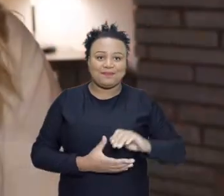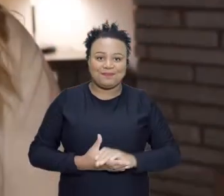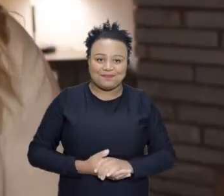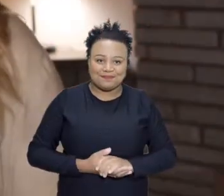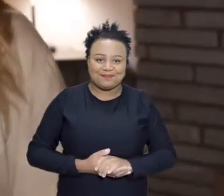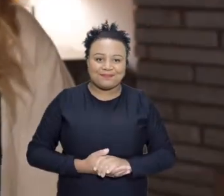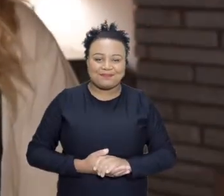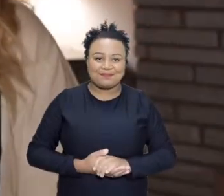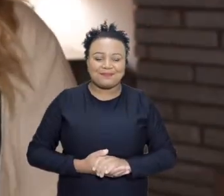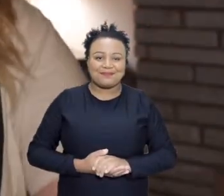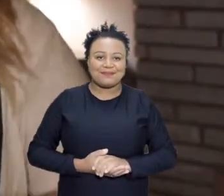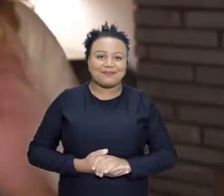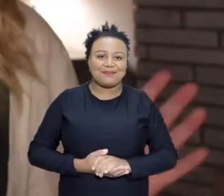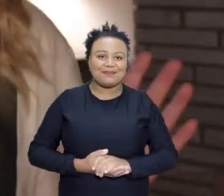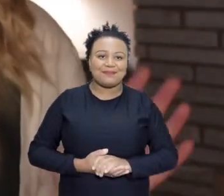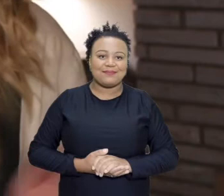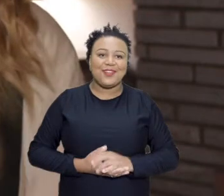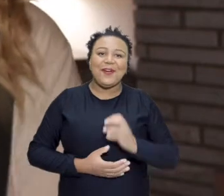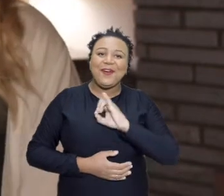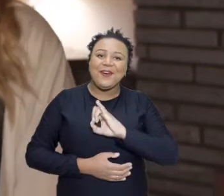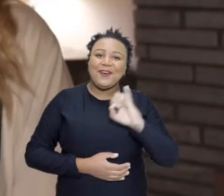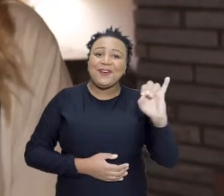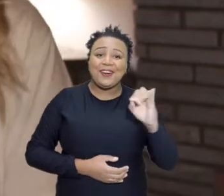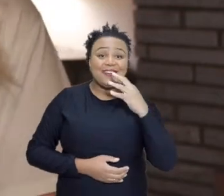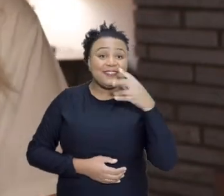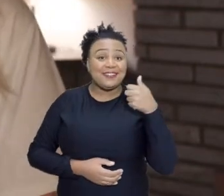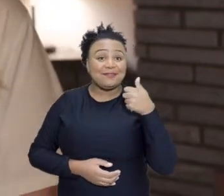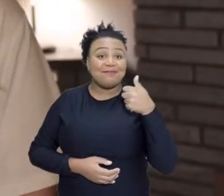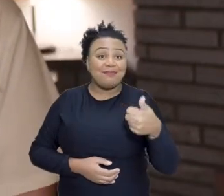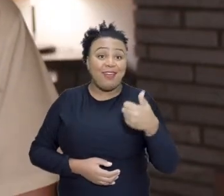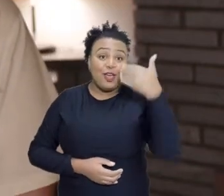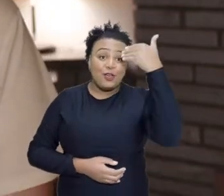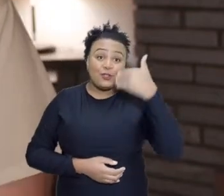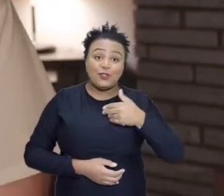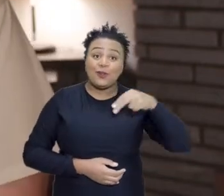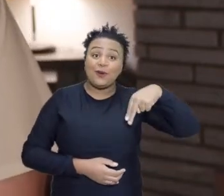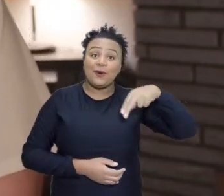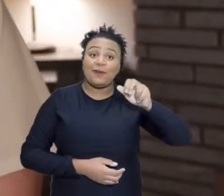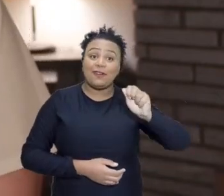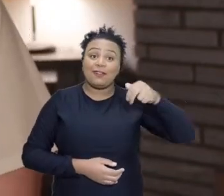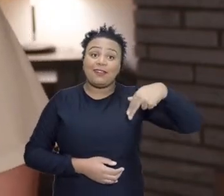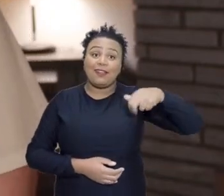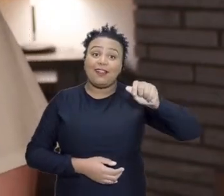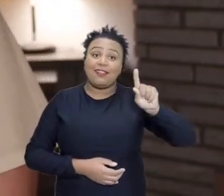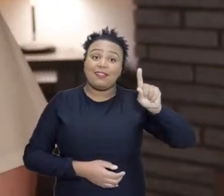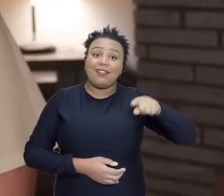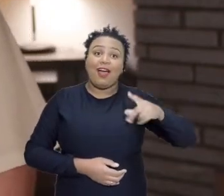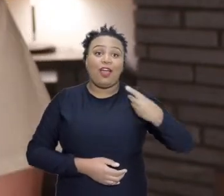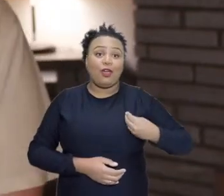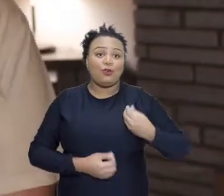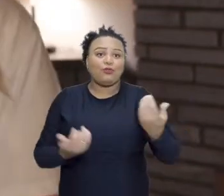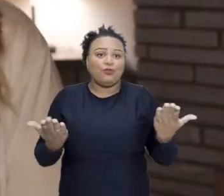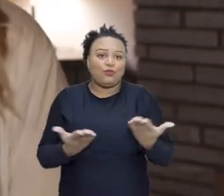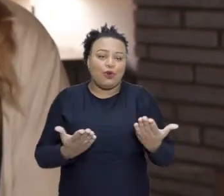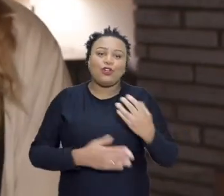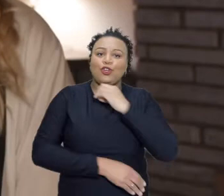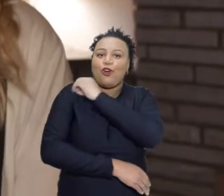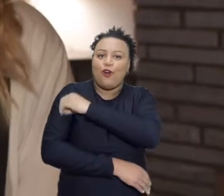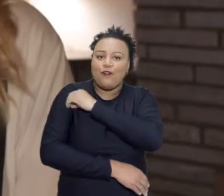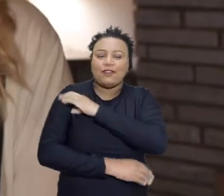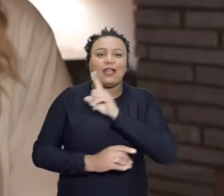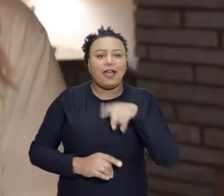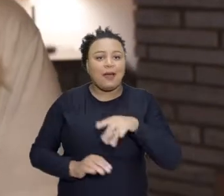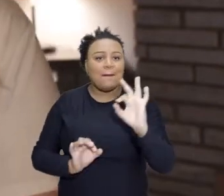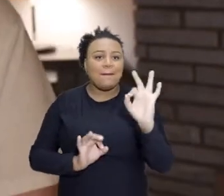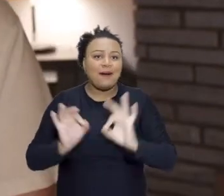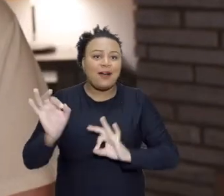óculos. Oi pessoal, tudo instrutora bem? de Eu sou a pele Naná branca, e eu vou cabelo acompanhar loiro, vocês na oficina de blusa hoje, que é branca Planejando e